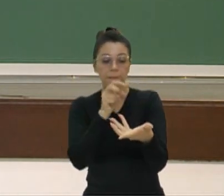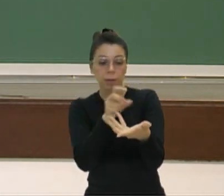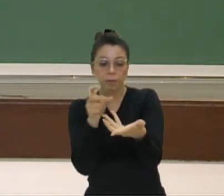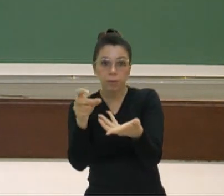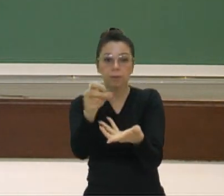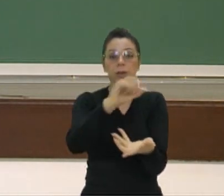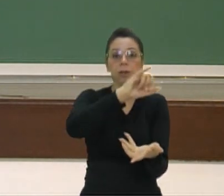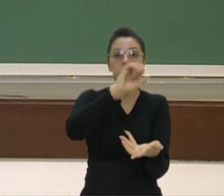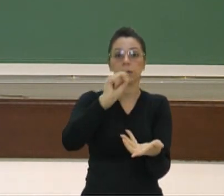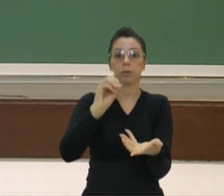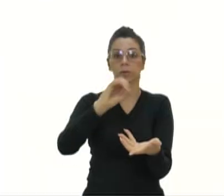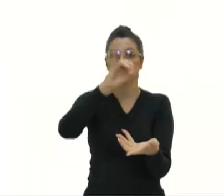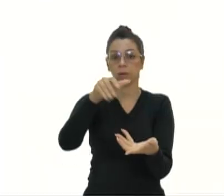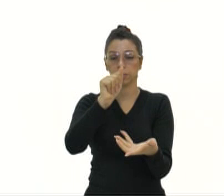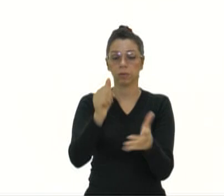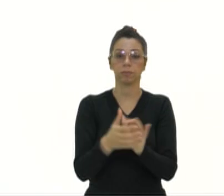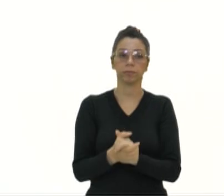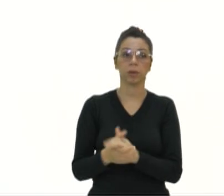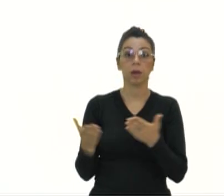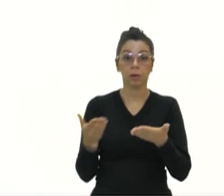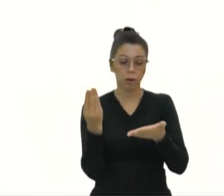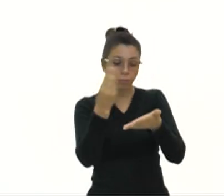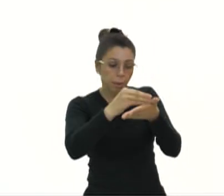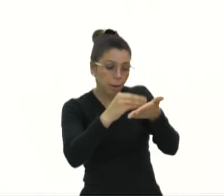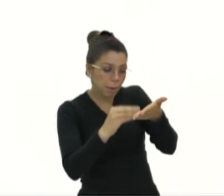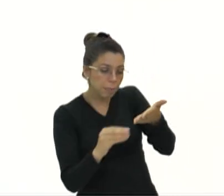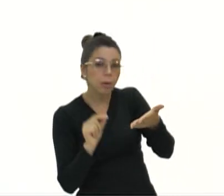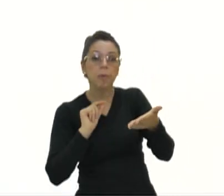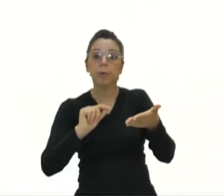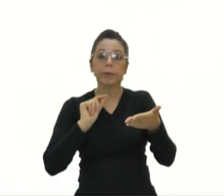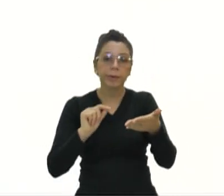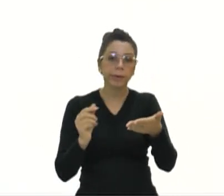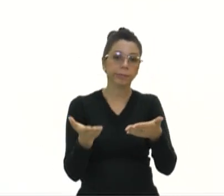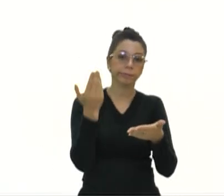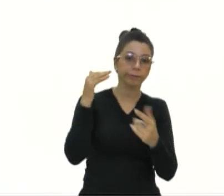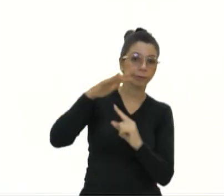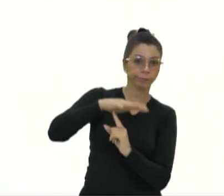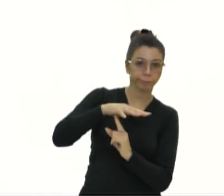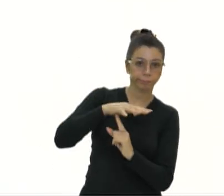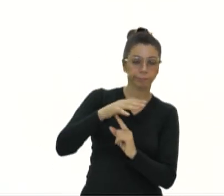pouquinho sobre o potencial paranaense atualmente. Bora lá?